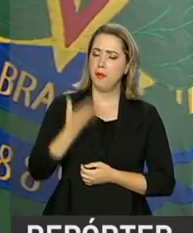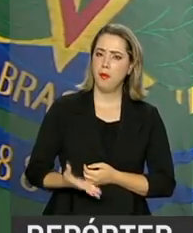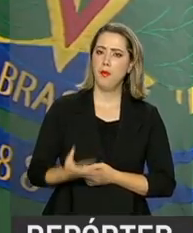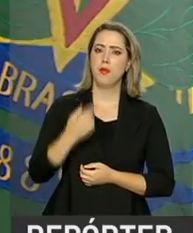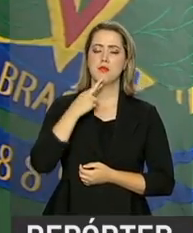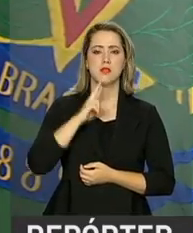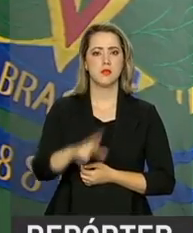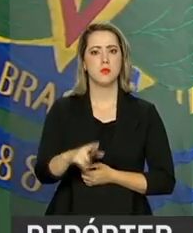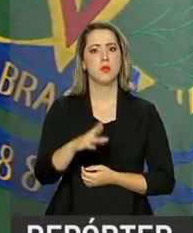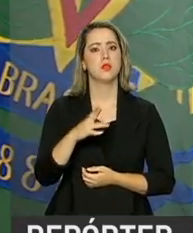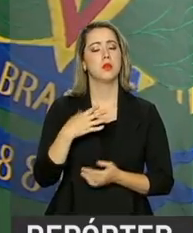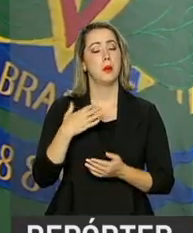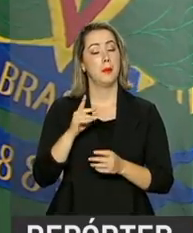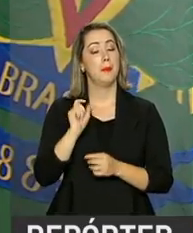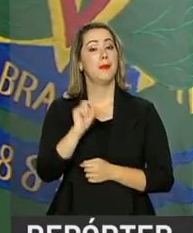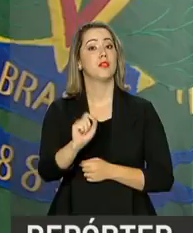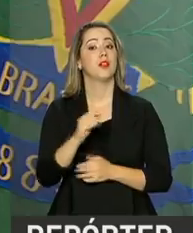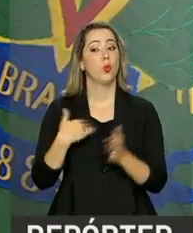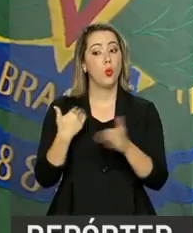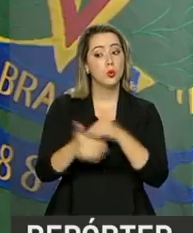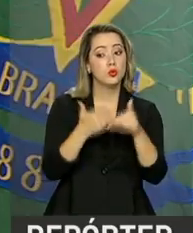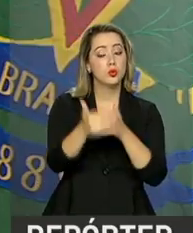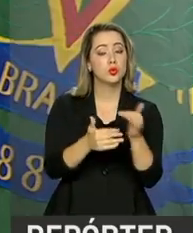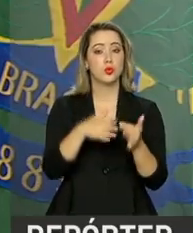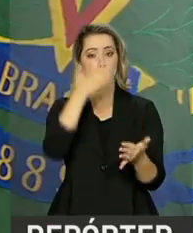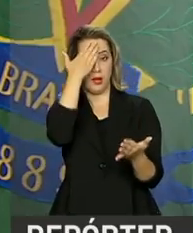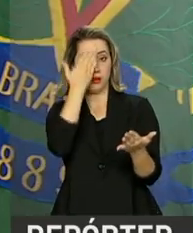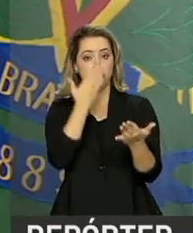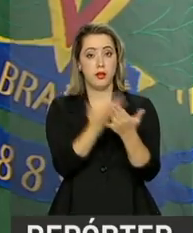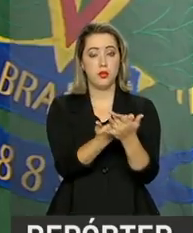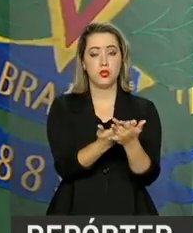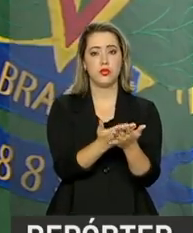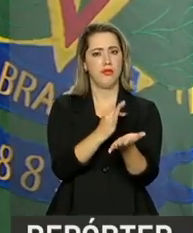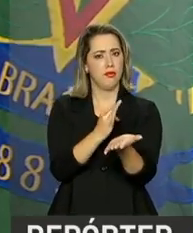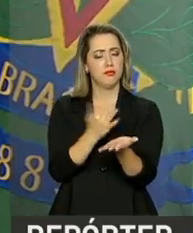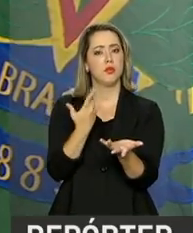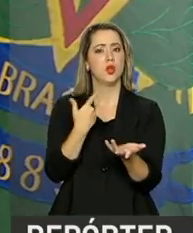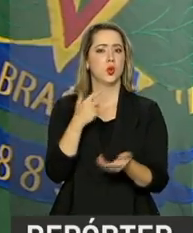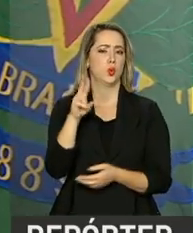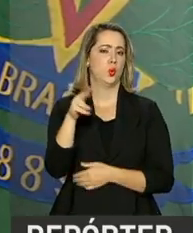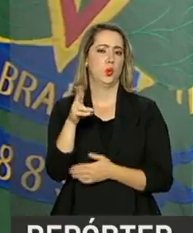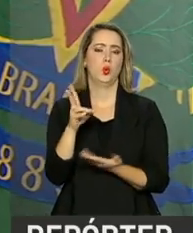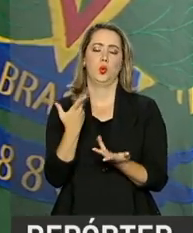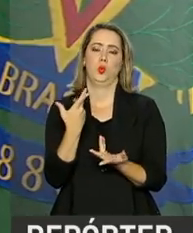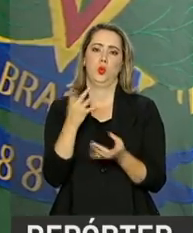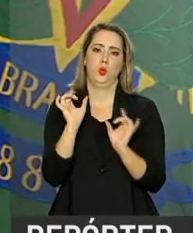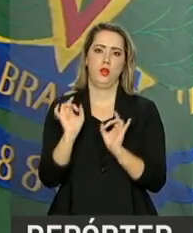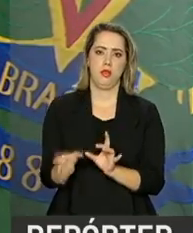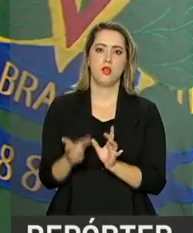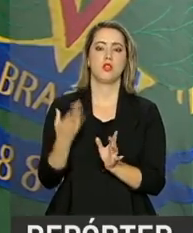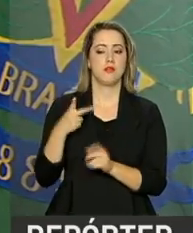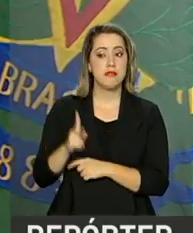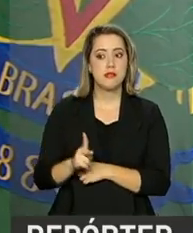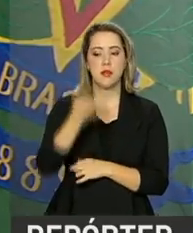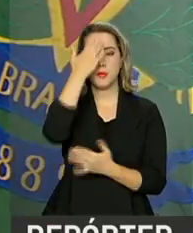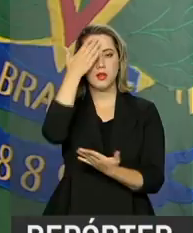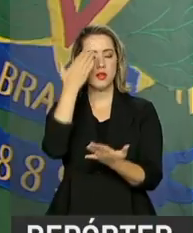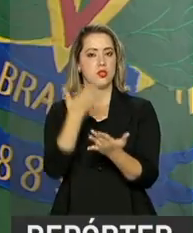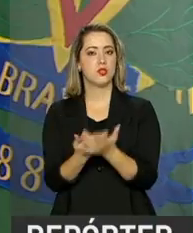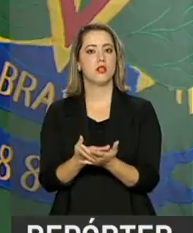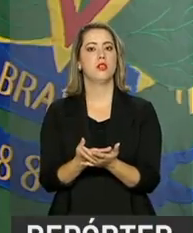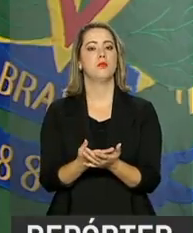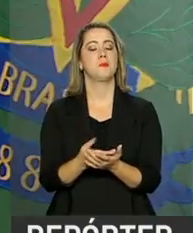para mantê-los a confiança confiança que nunca me faltou que pode acreditar o